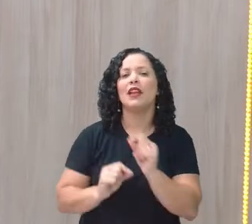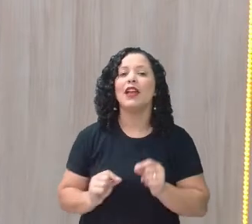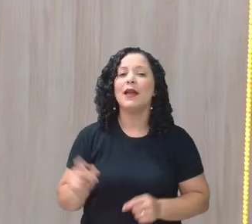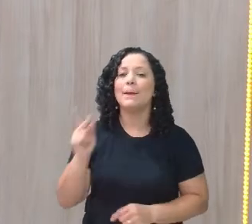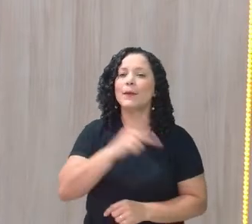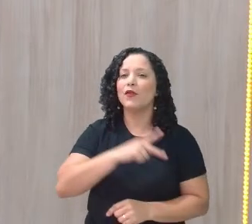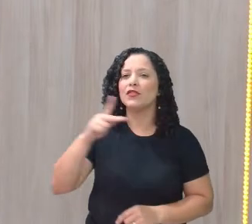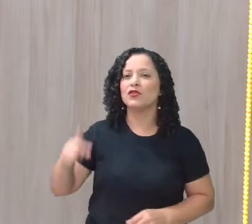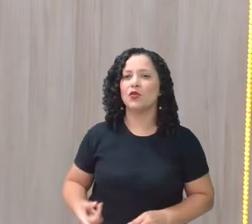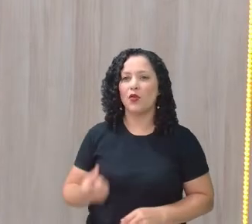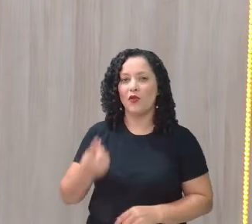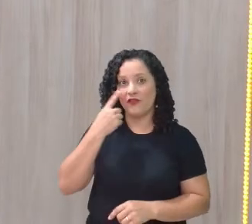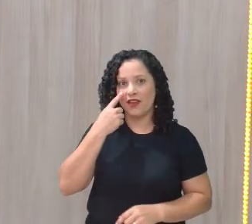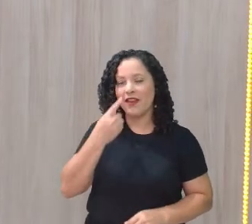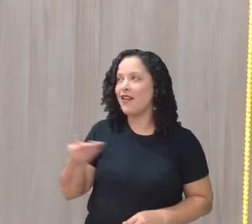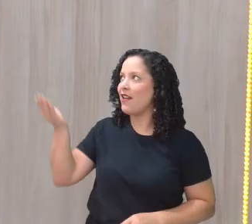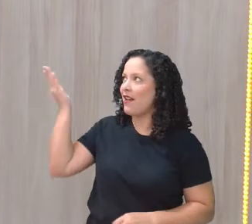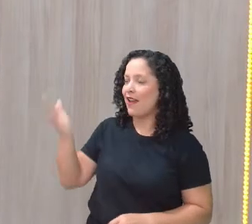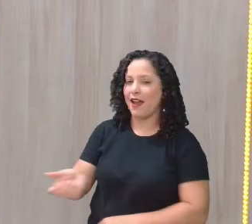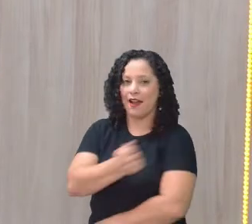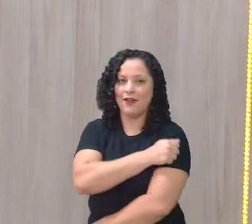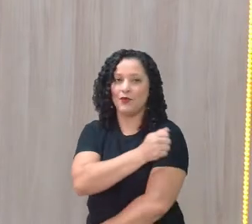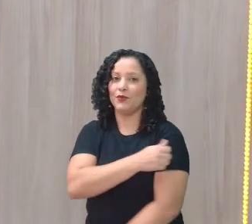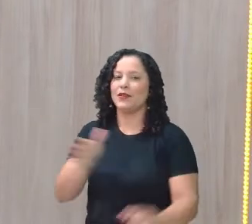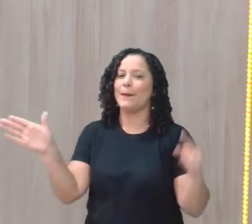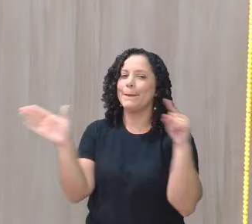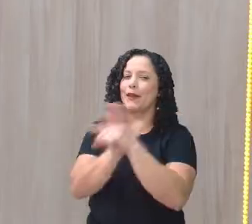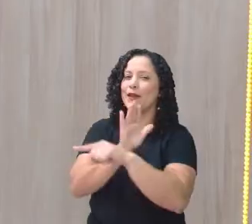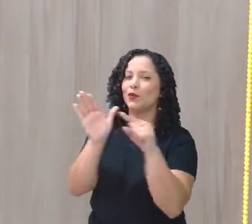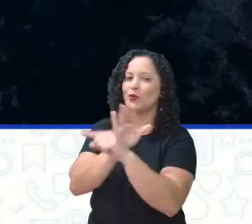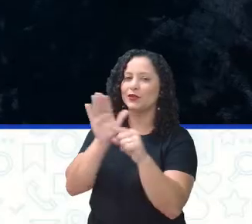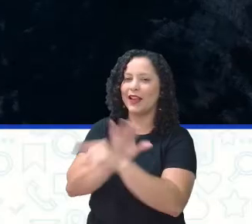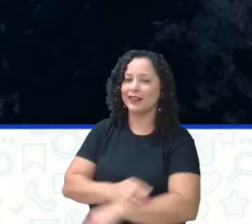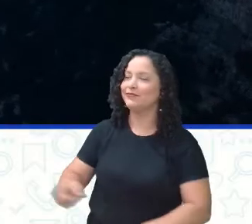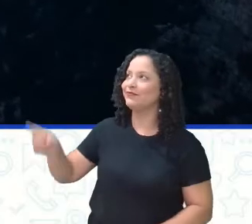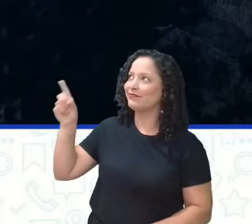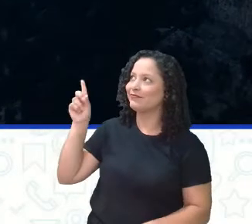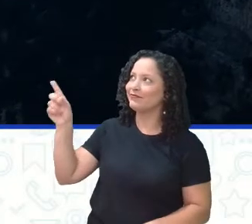dúvida, vem na tela a pergunta que ela fez, ó. Será que vai entrar o slide na tela agora?